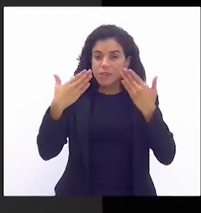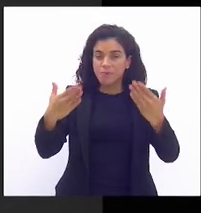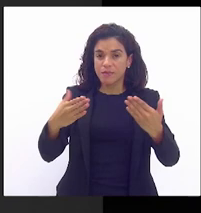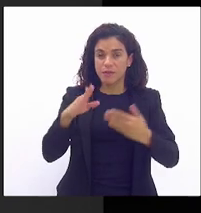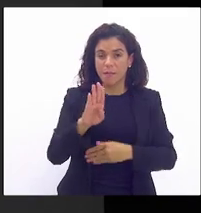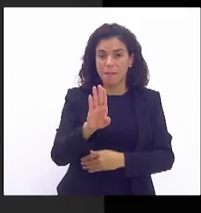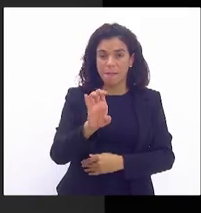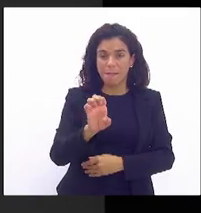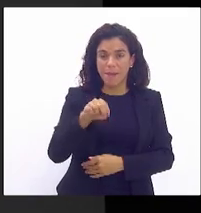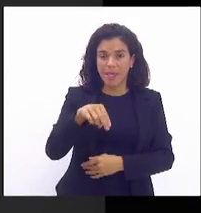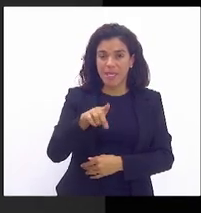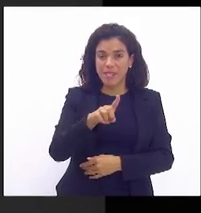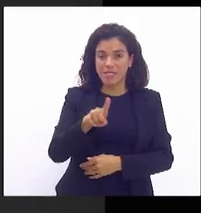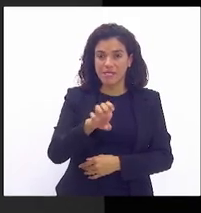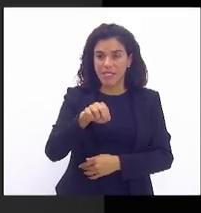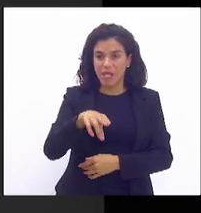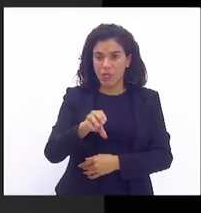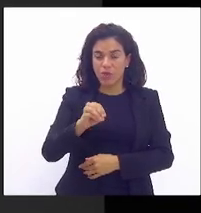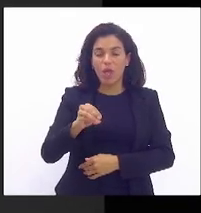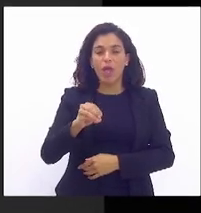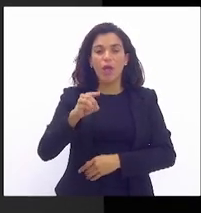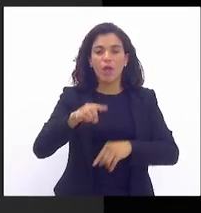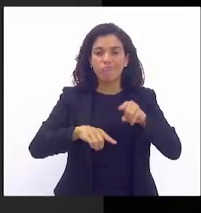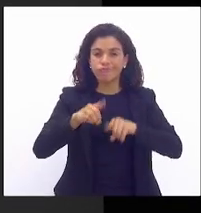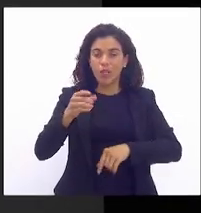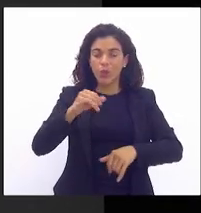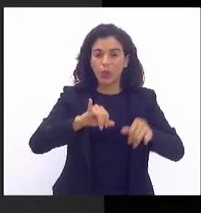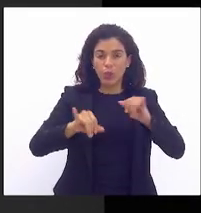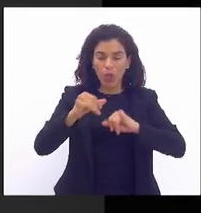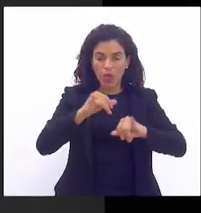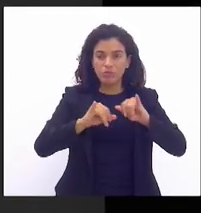é um gás tóxico que